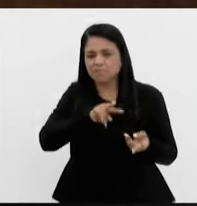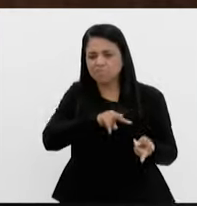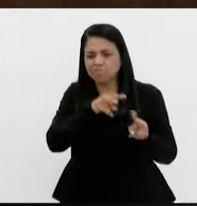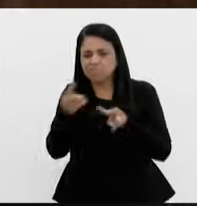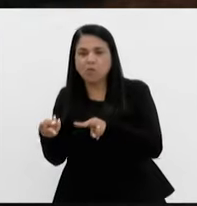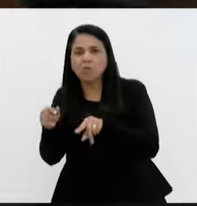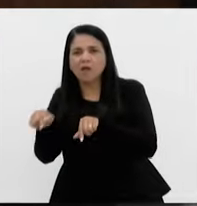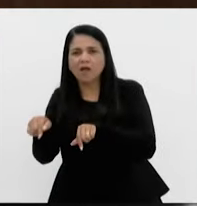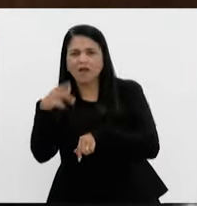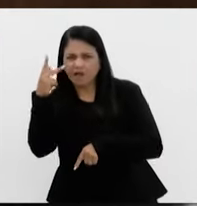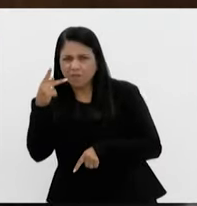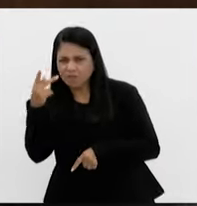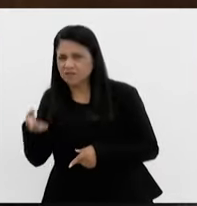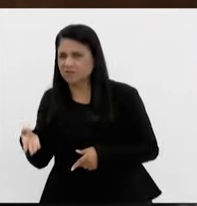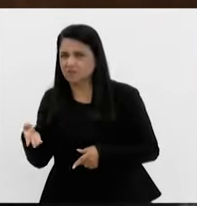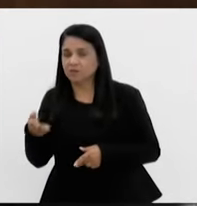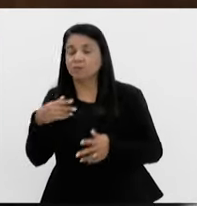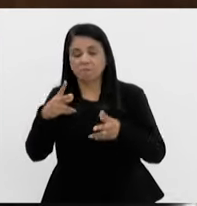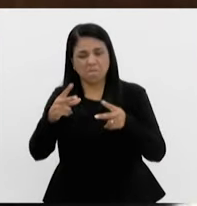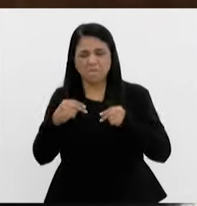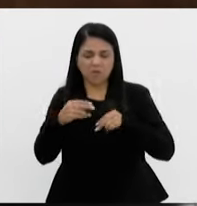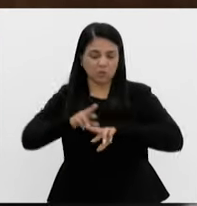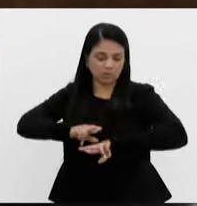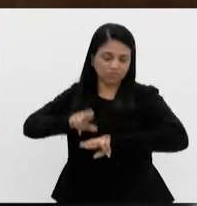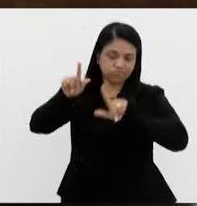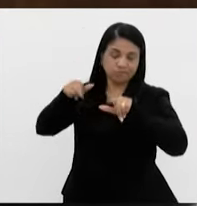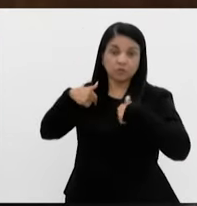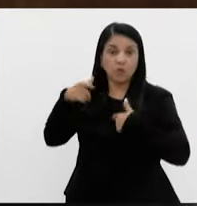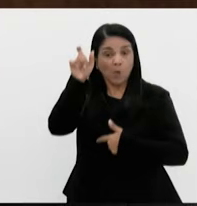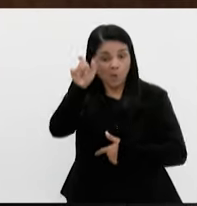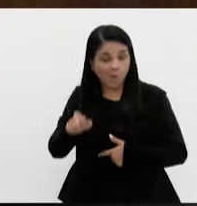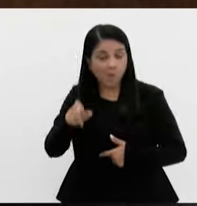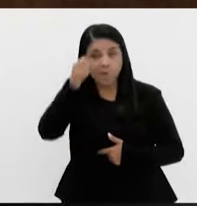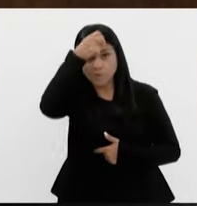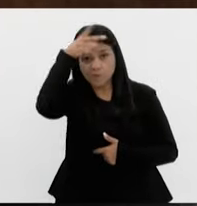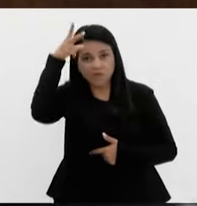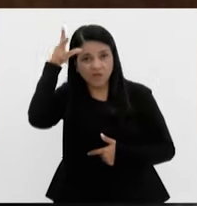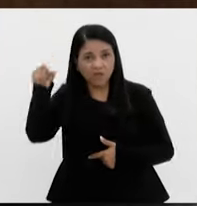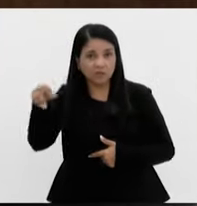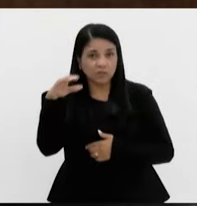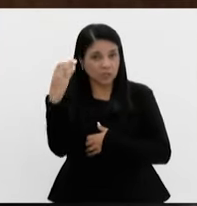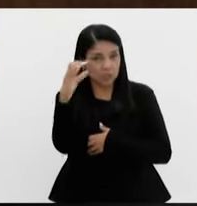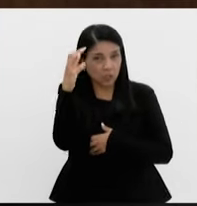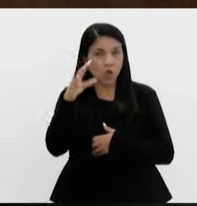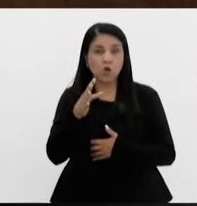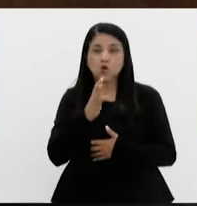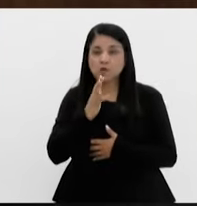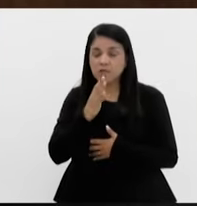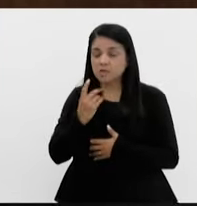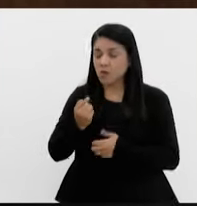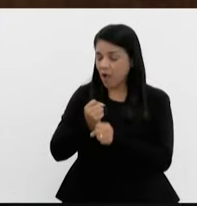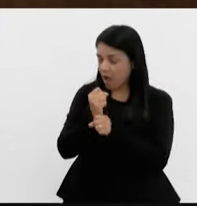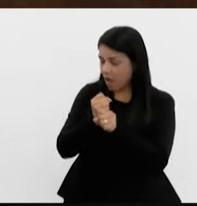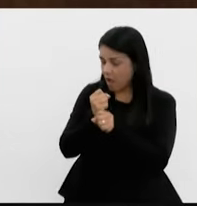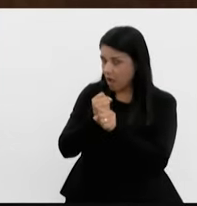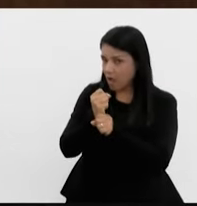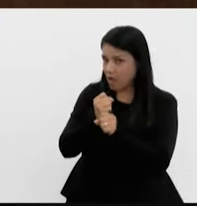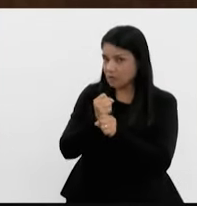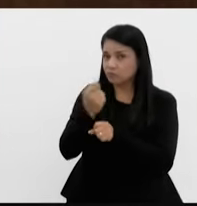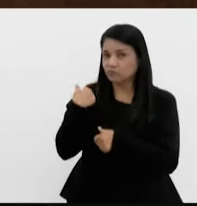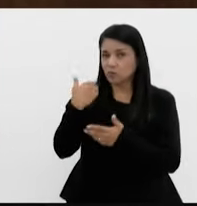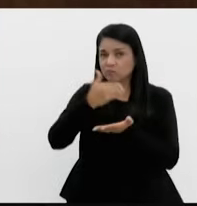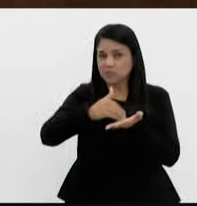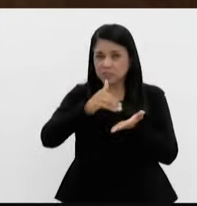quero entrar aqui no mérito Eu quero primeiro dizer que o prefeito de Niterói eu conheço há muitos anos e quando eu fui secretário